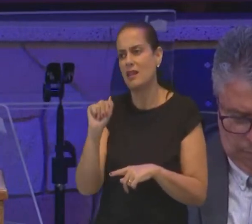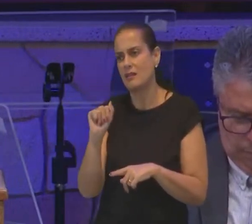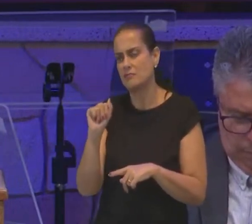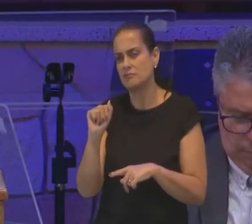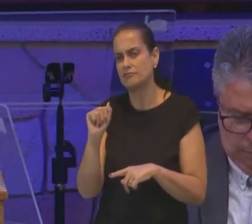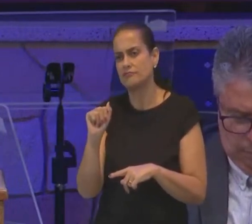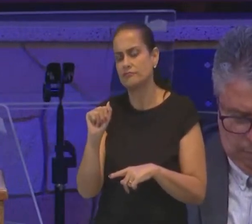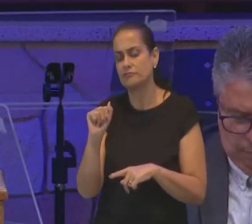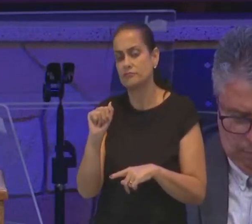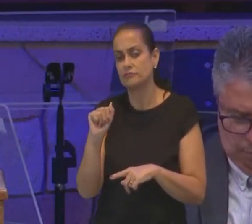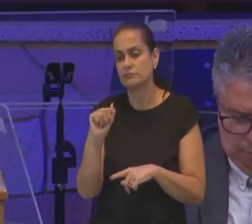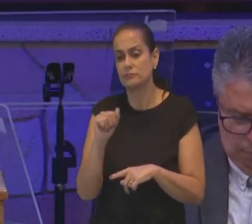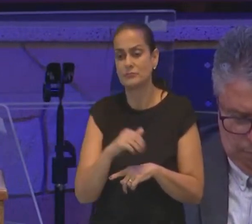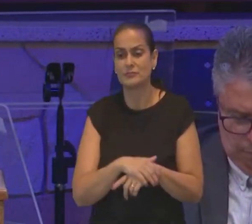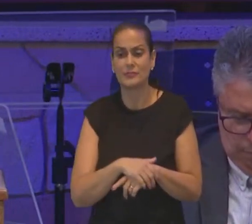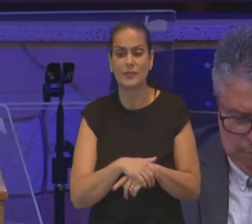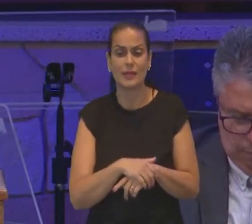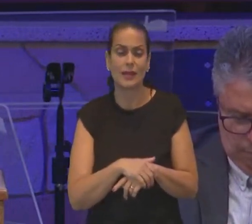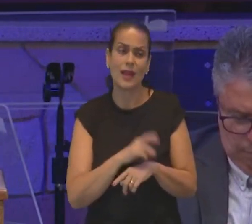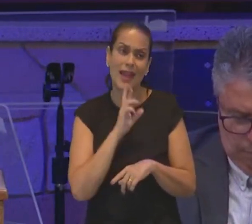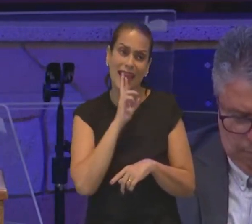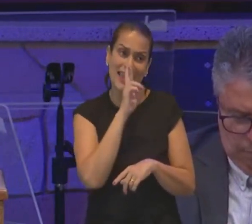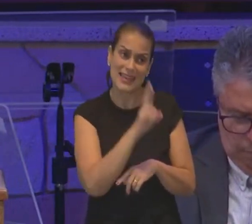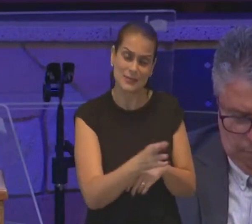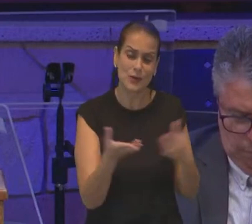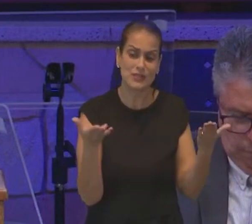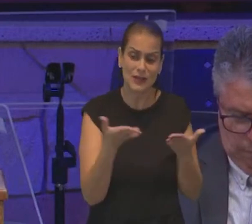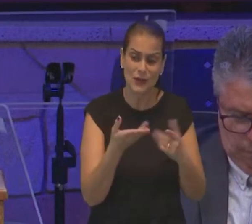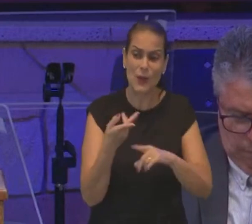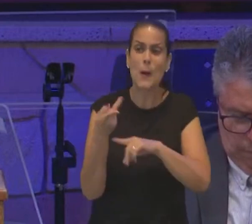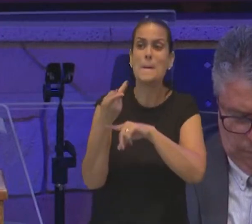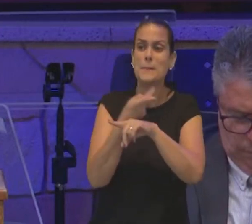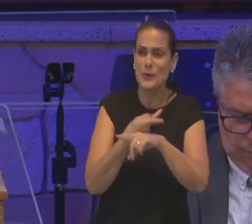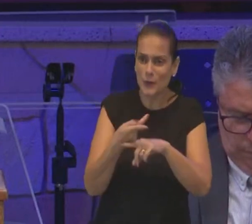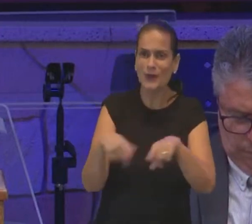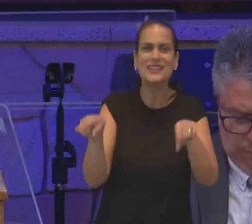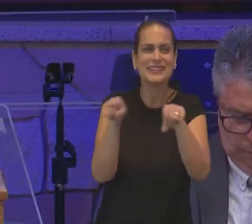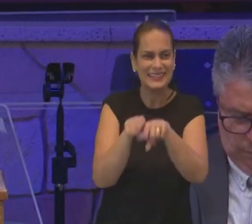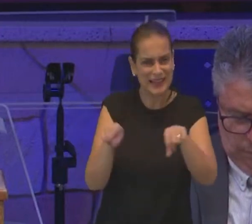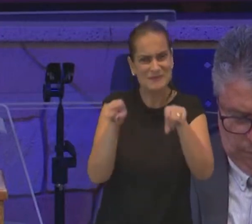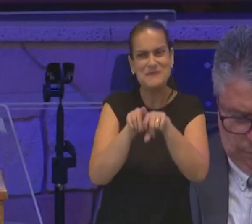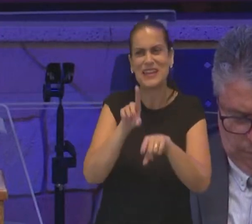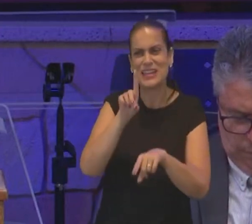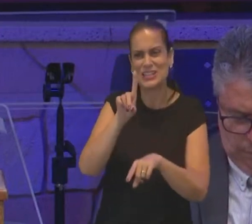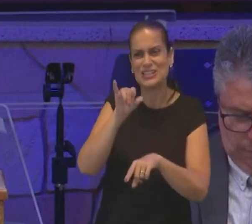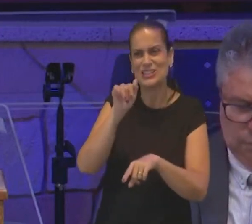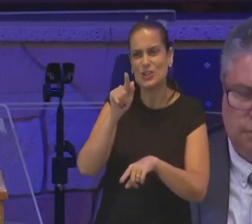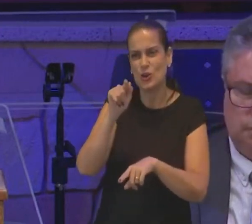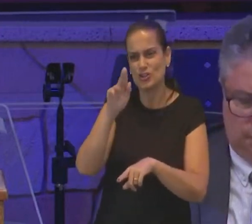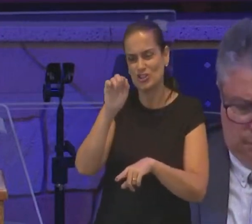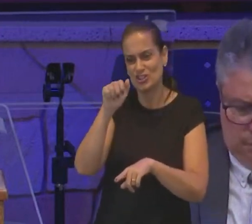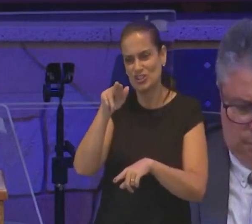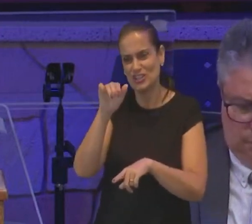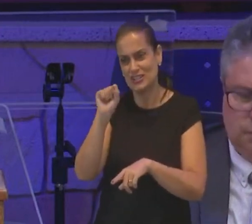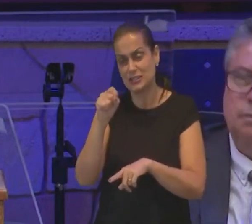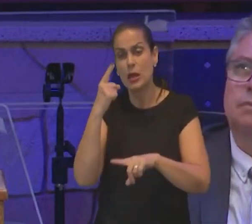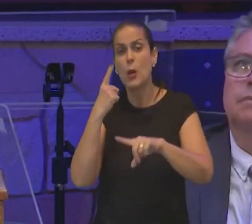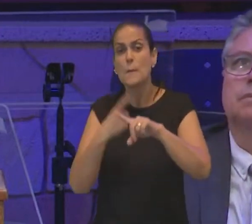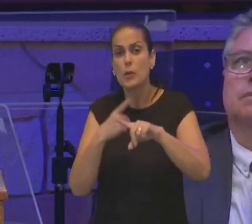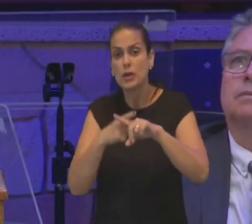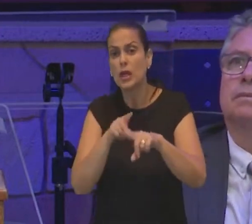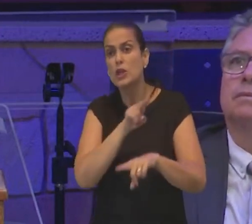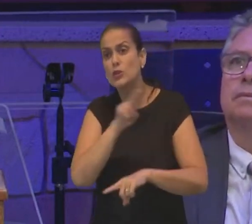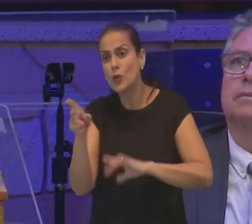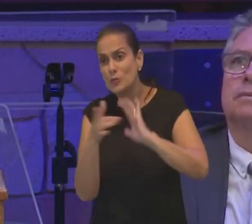eu vou mandar a resposta agora para ele. Procure ele também, porque em nome de Jesus,